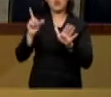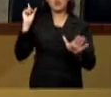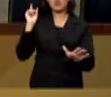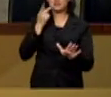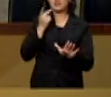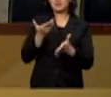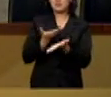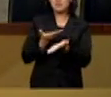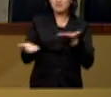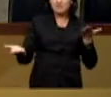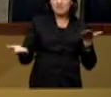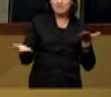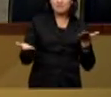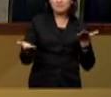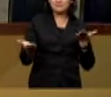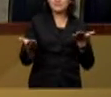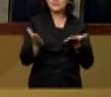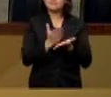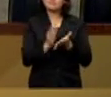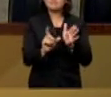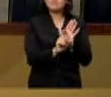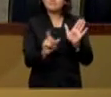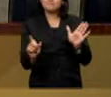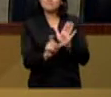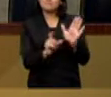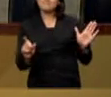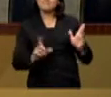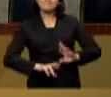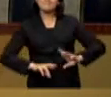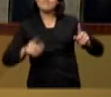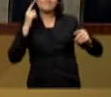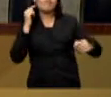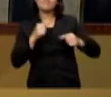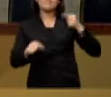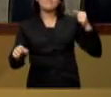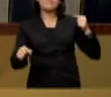parcial e julgava a ação